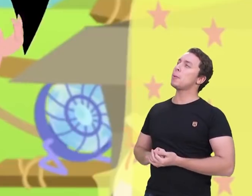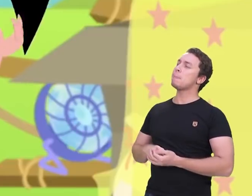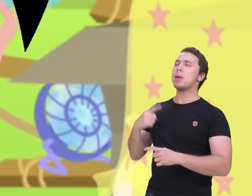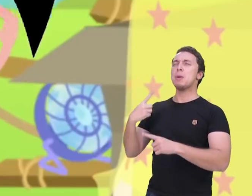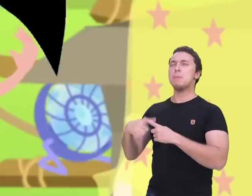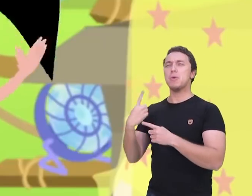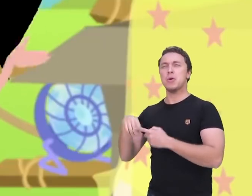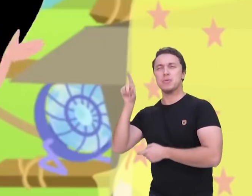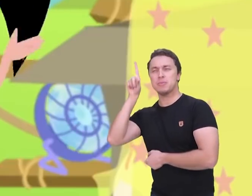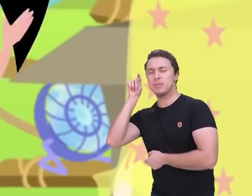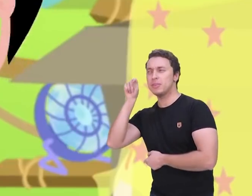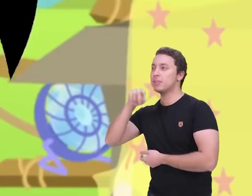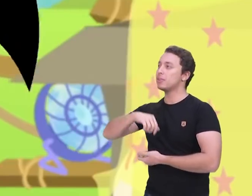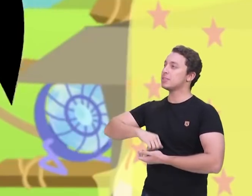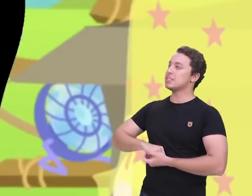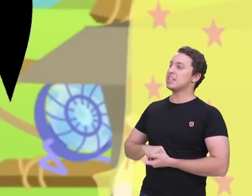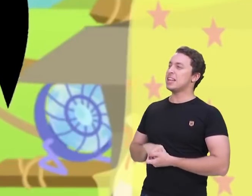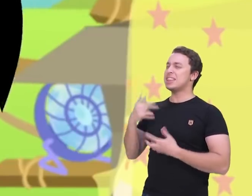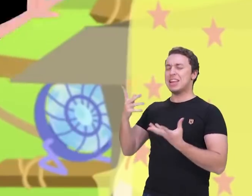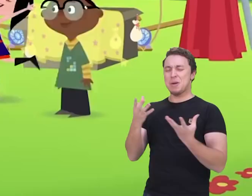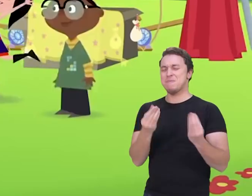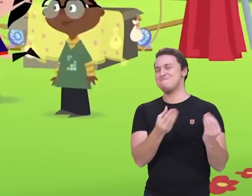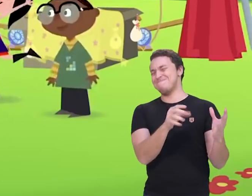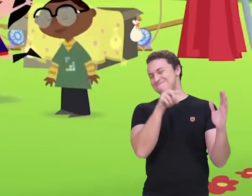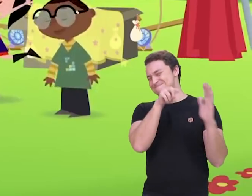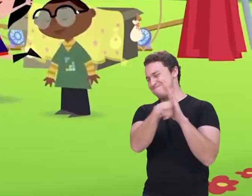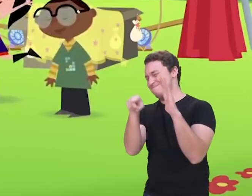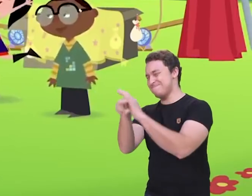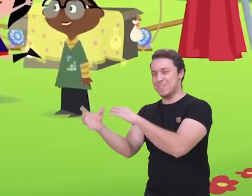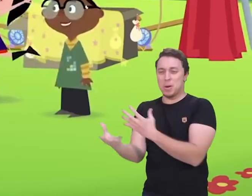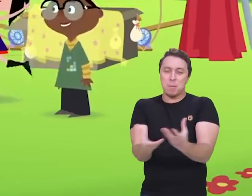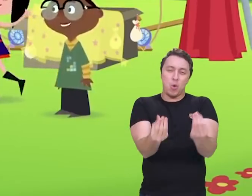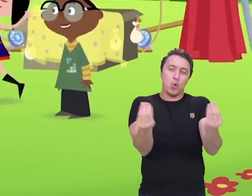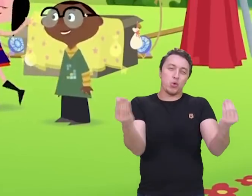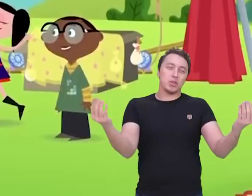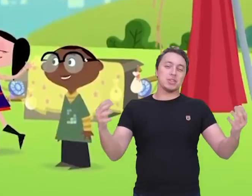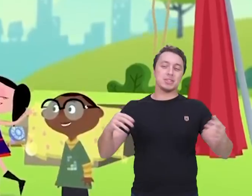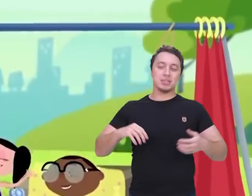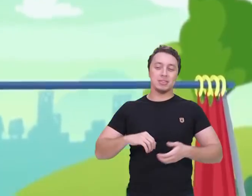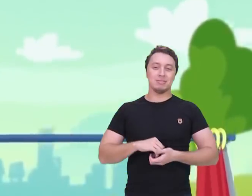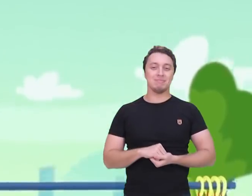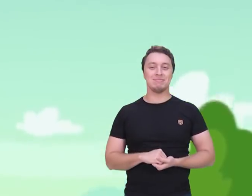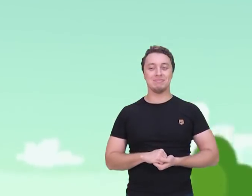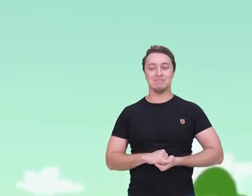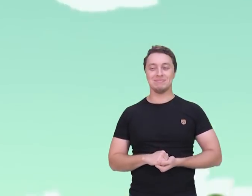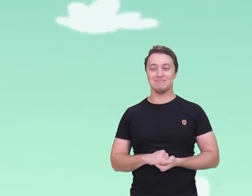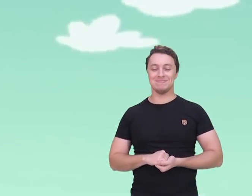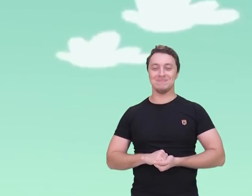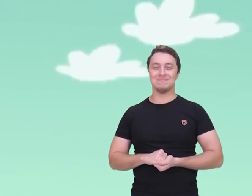que será que a gente pisca? São tantas perguntas!